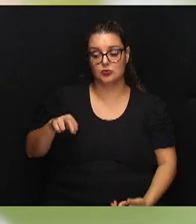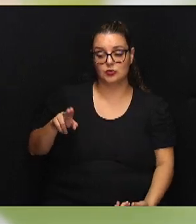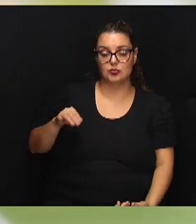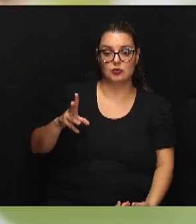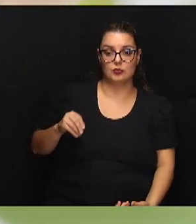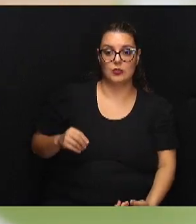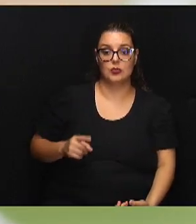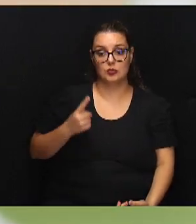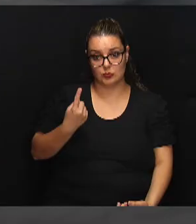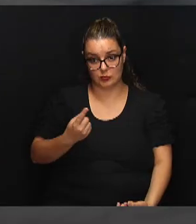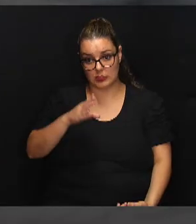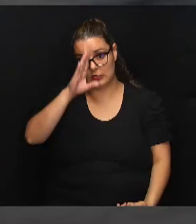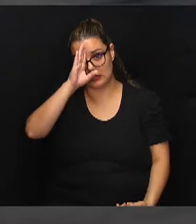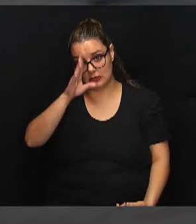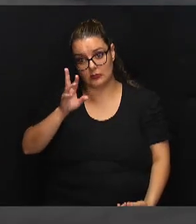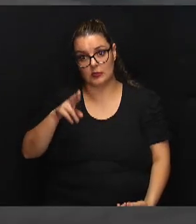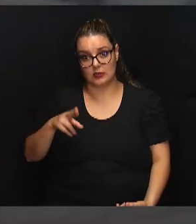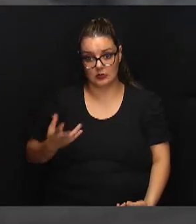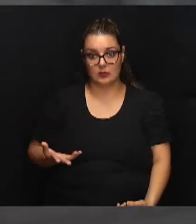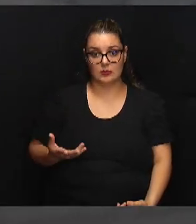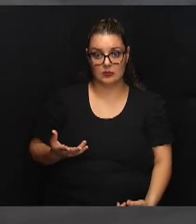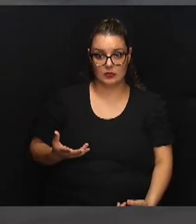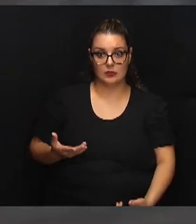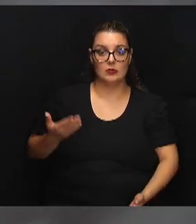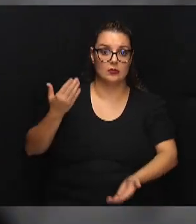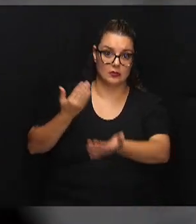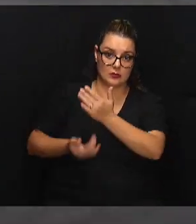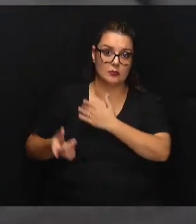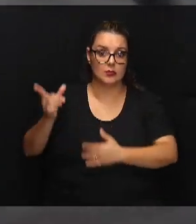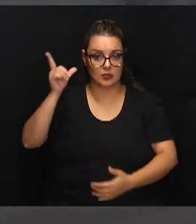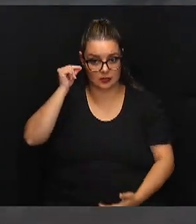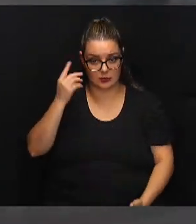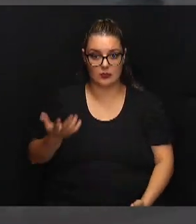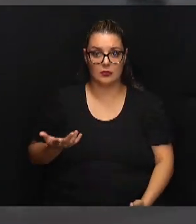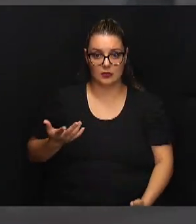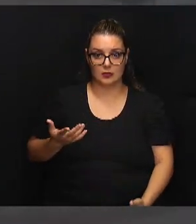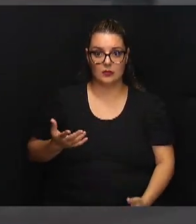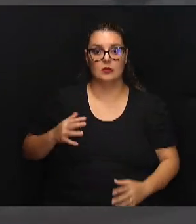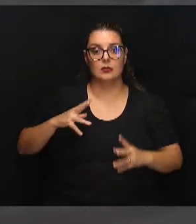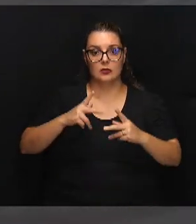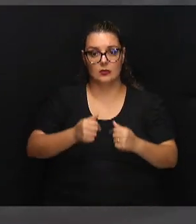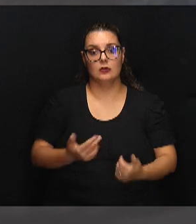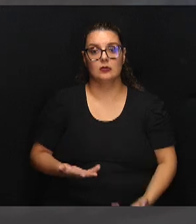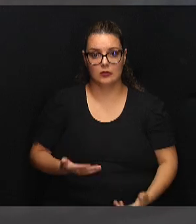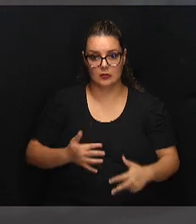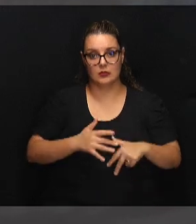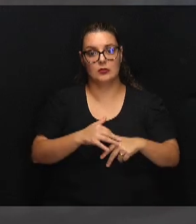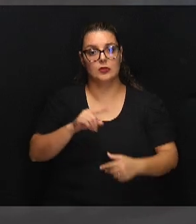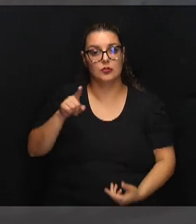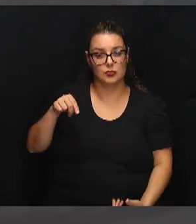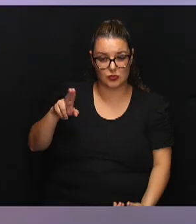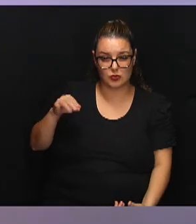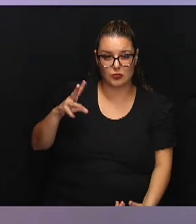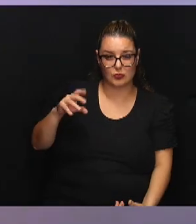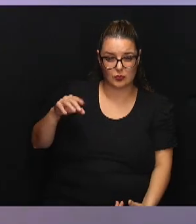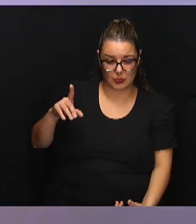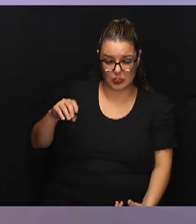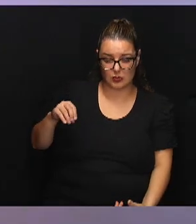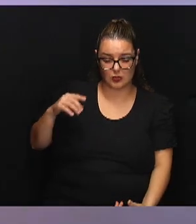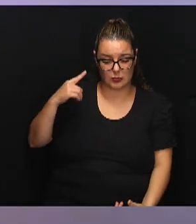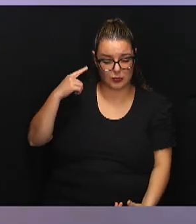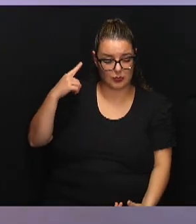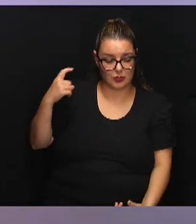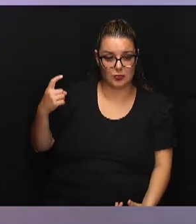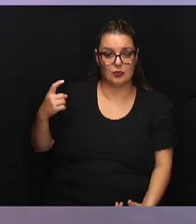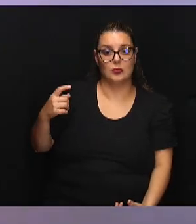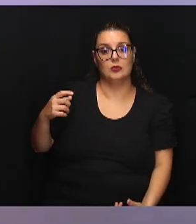das principais causas é de fato a perda de audição. Então todo paciente que tem zumbido, eu tenho que investigar a